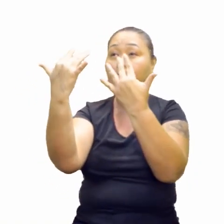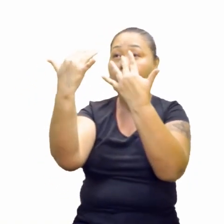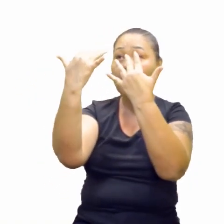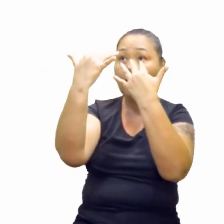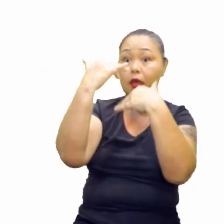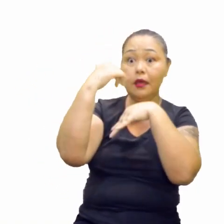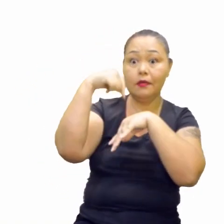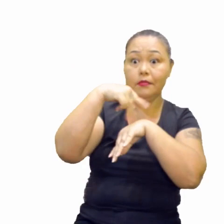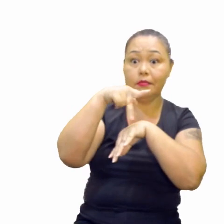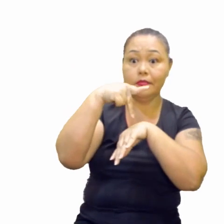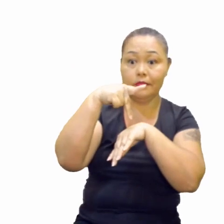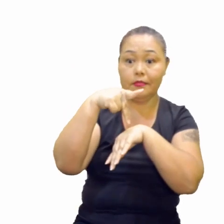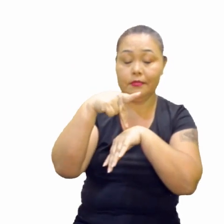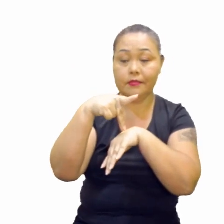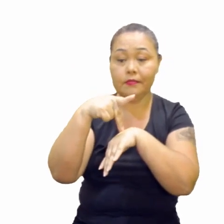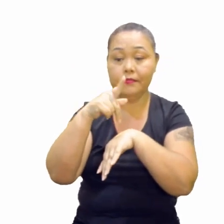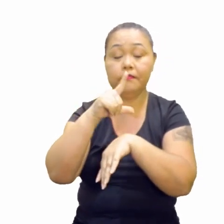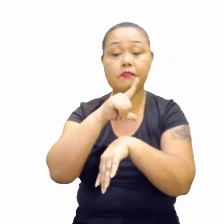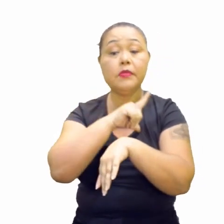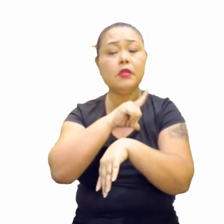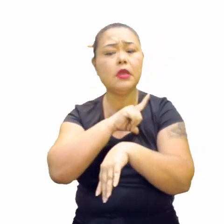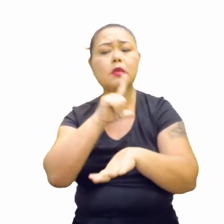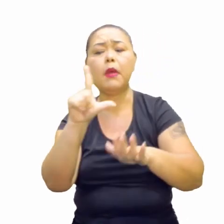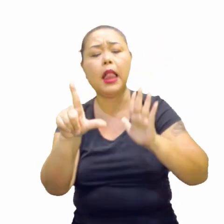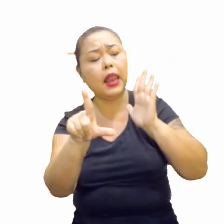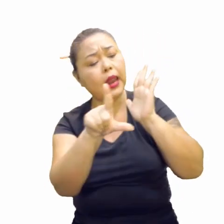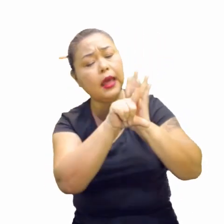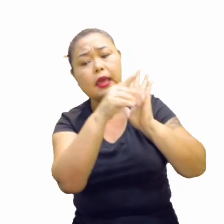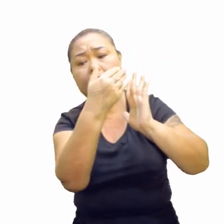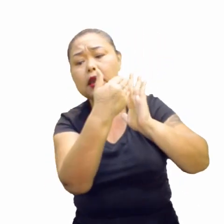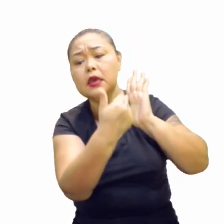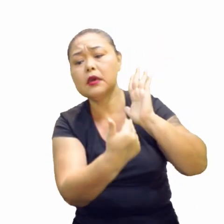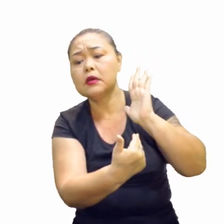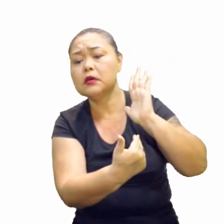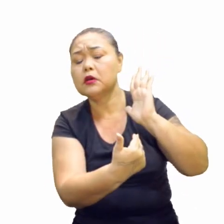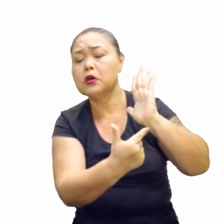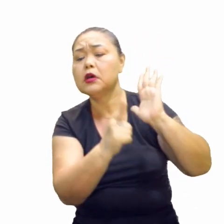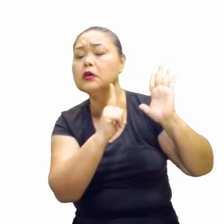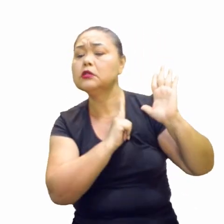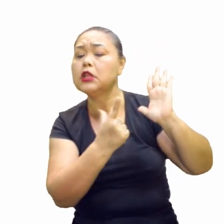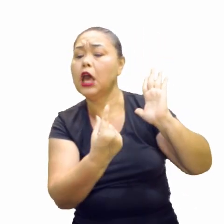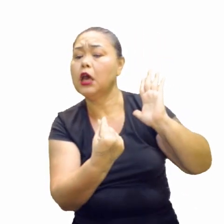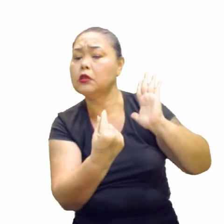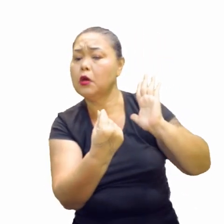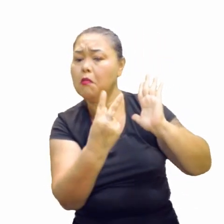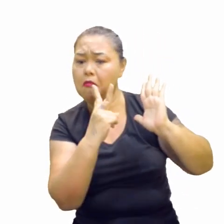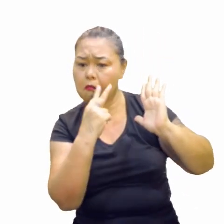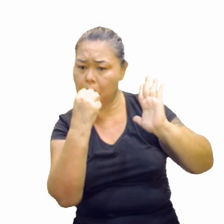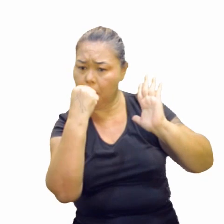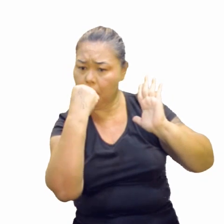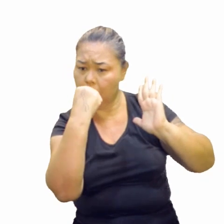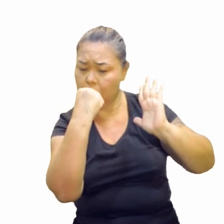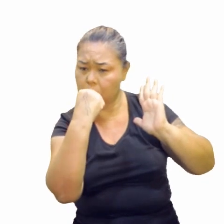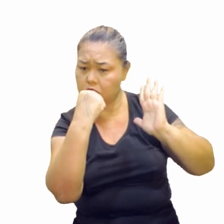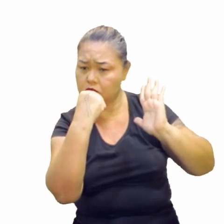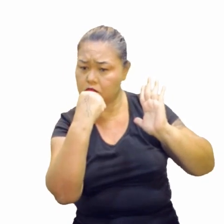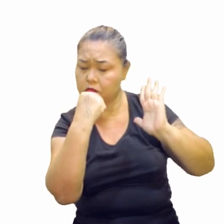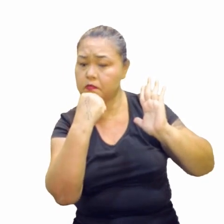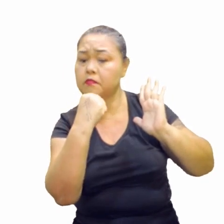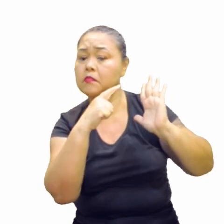Para isso, eu tenho que ter uma lei. Eu tenho que ter uma economia sólida, que as pessoas possam